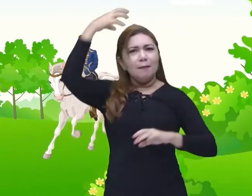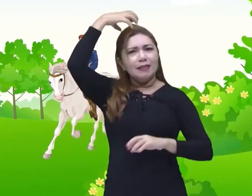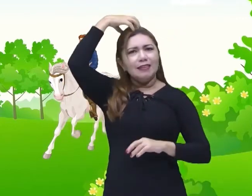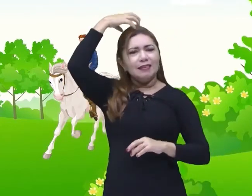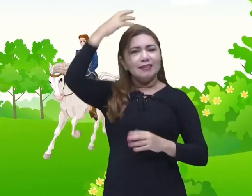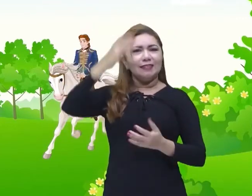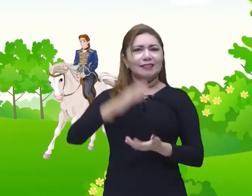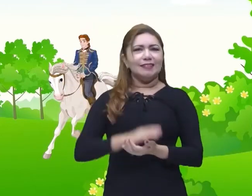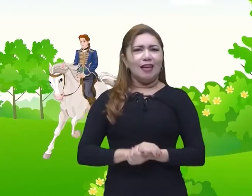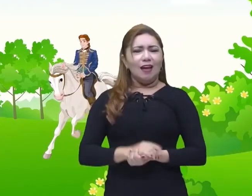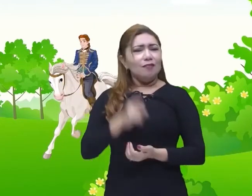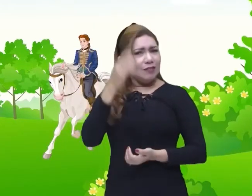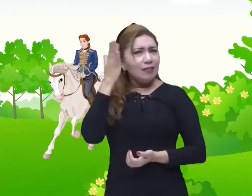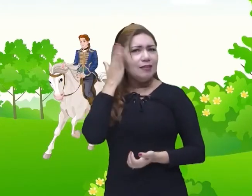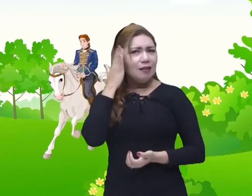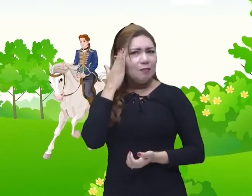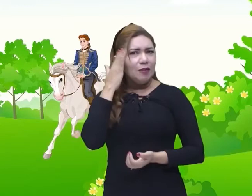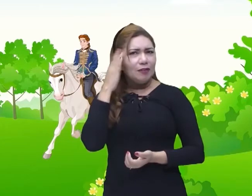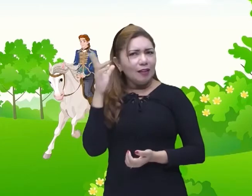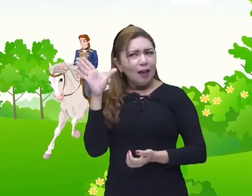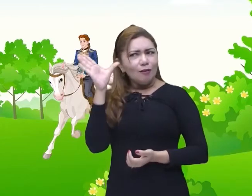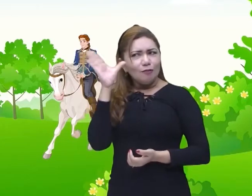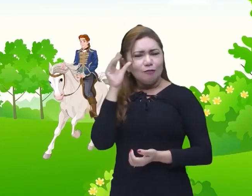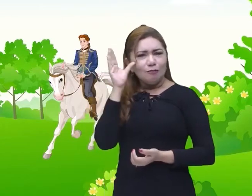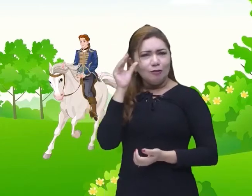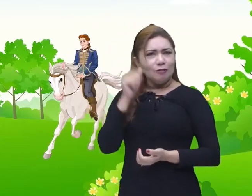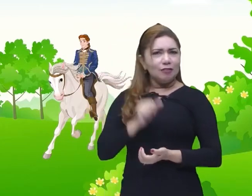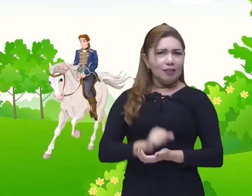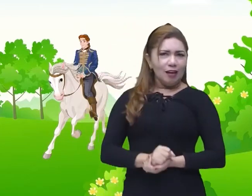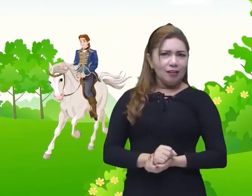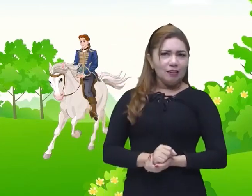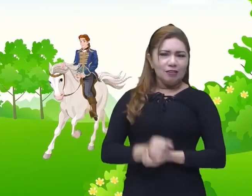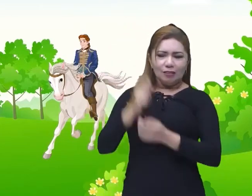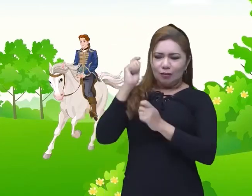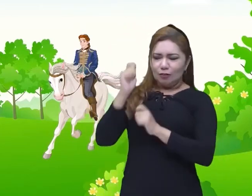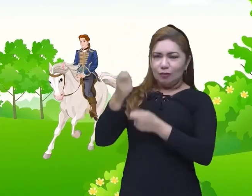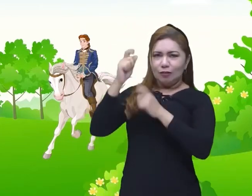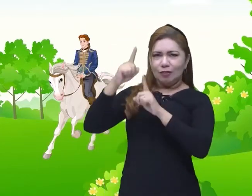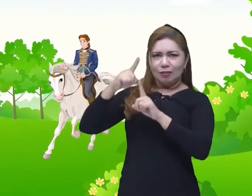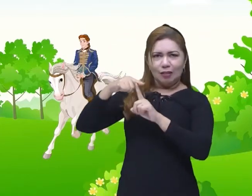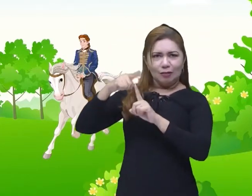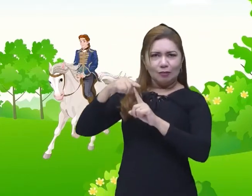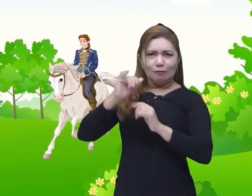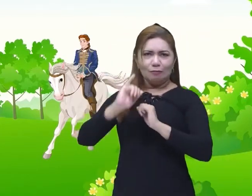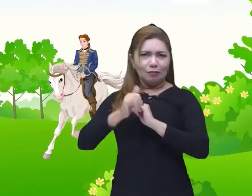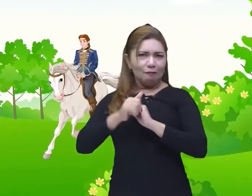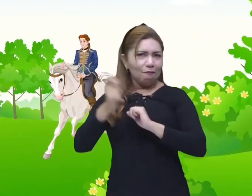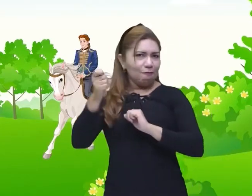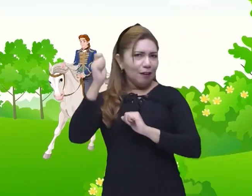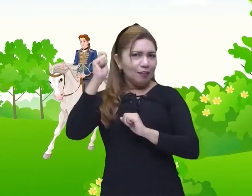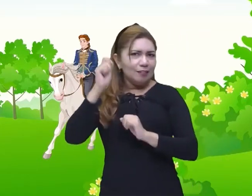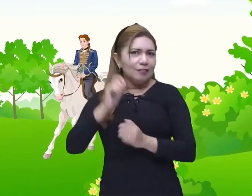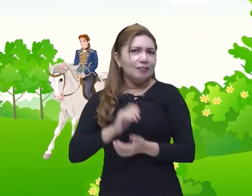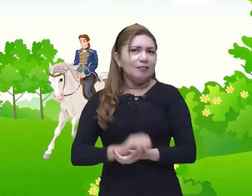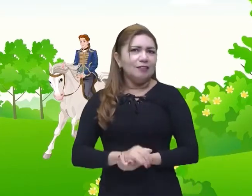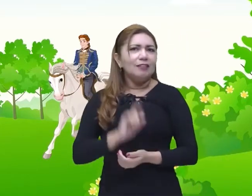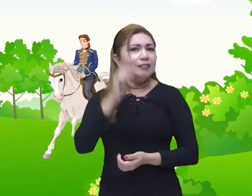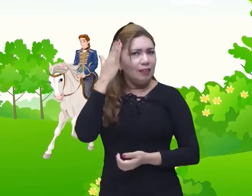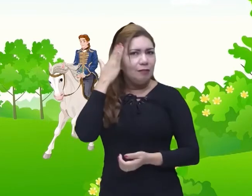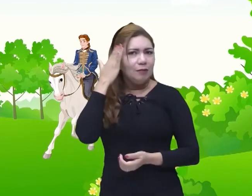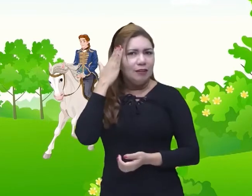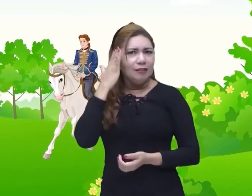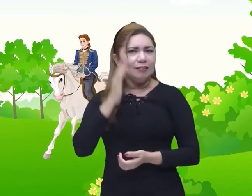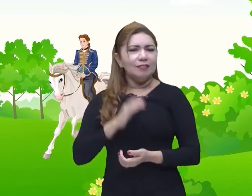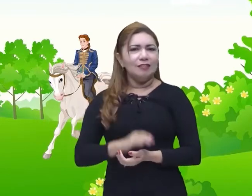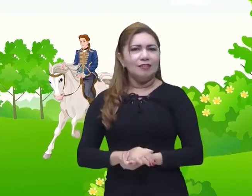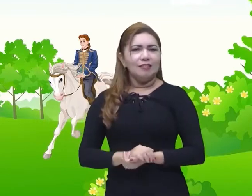que existem muitas curiosidades a respeito dos contos de fadas? Sabiam disso? Eu vou mostrar